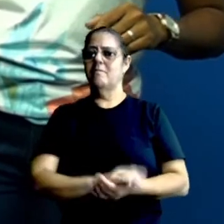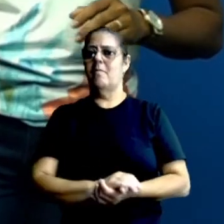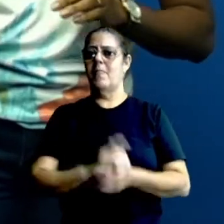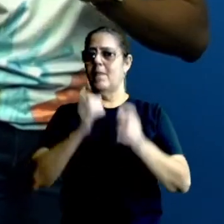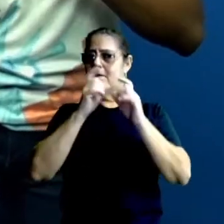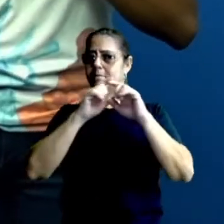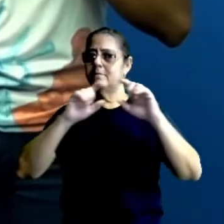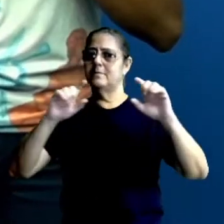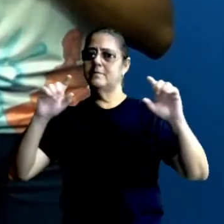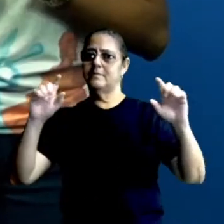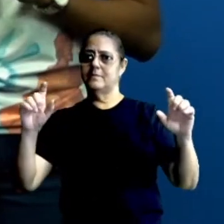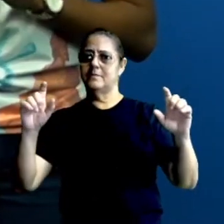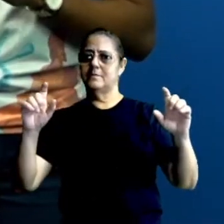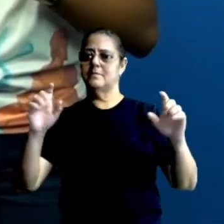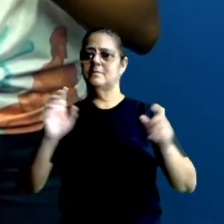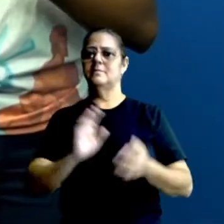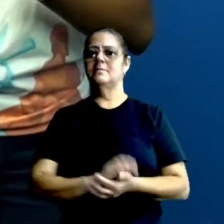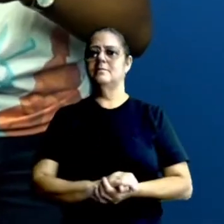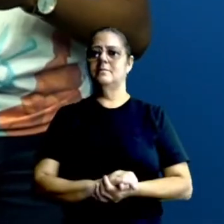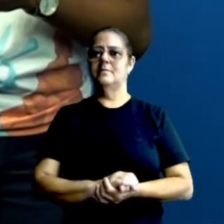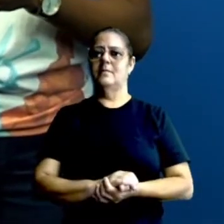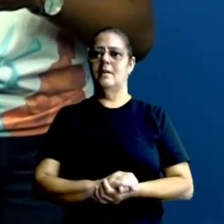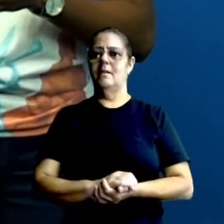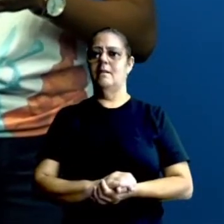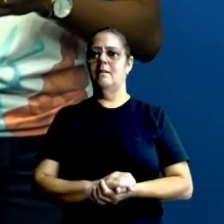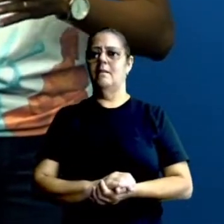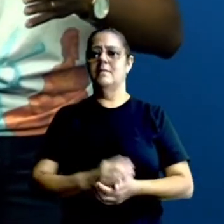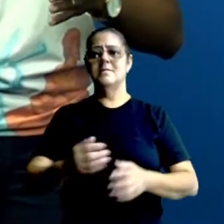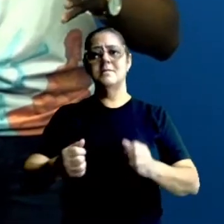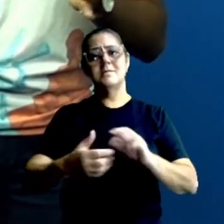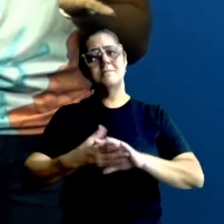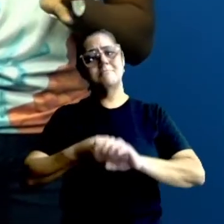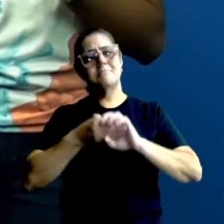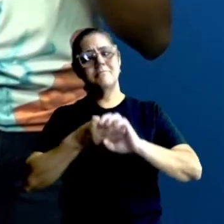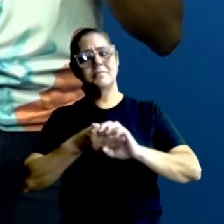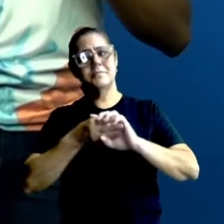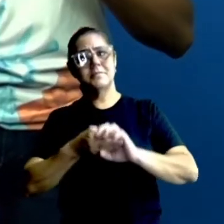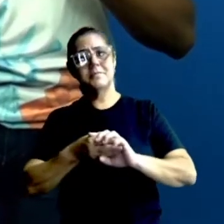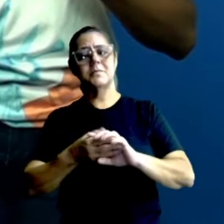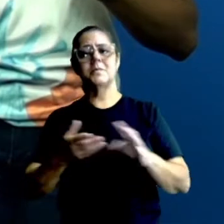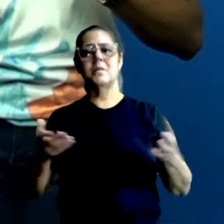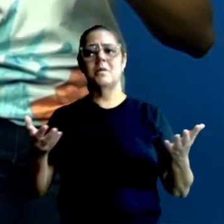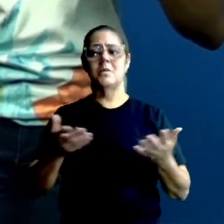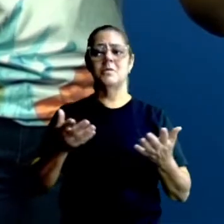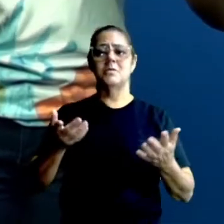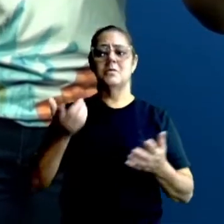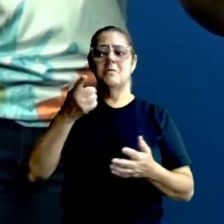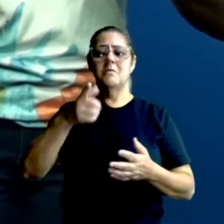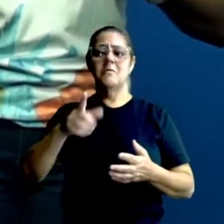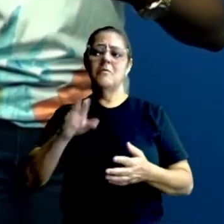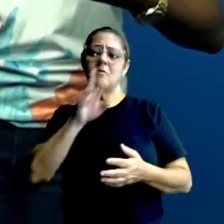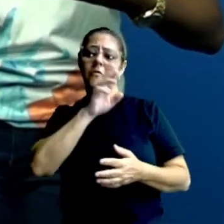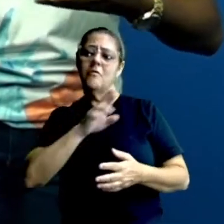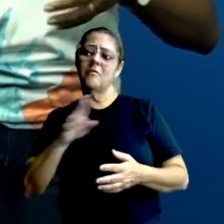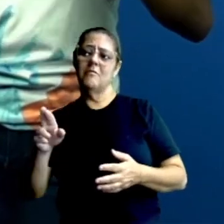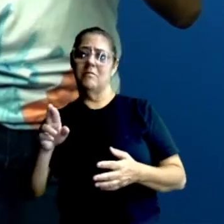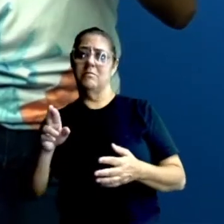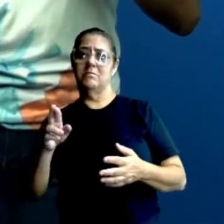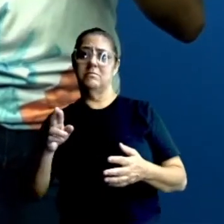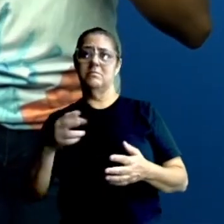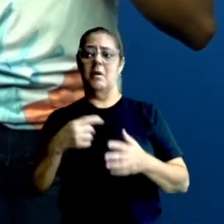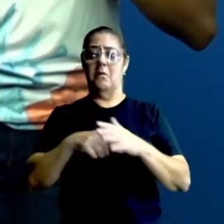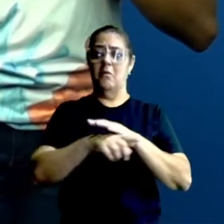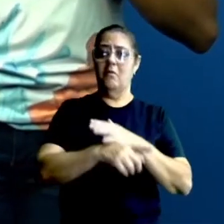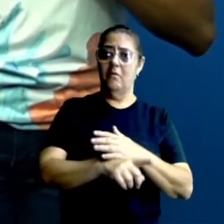estas, Greetings, que são as saudações. Então, a gente vai fazer uma espécie de revisão, não vamos focar tanto,